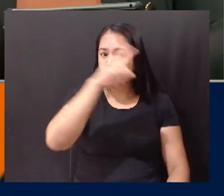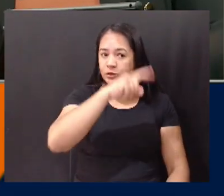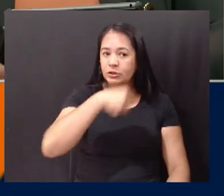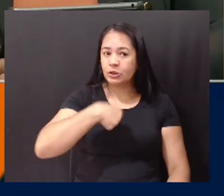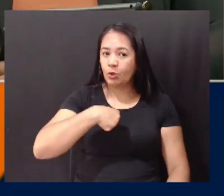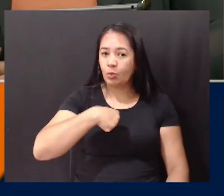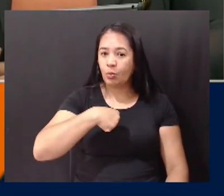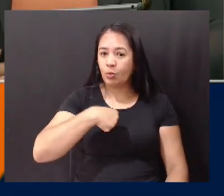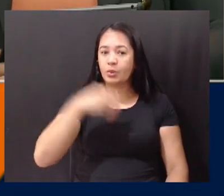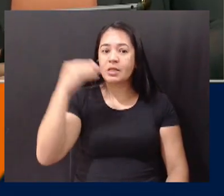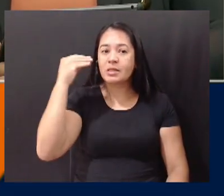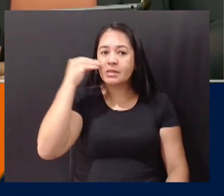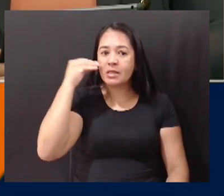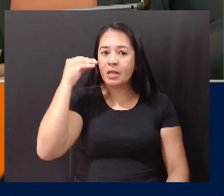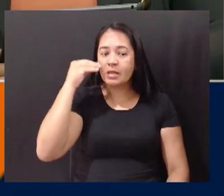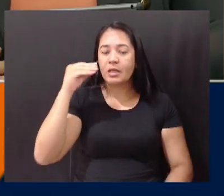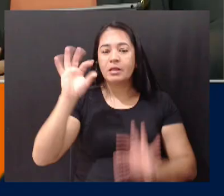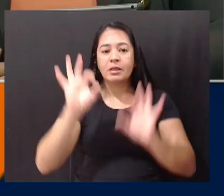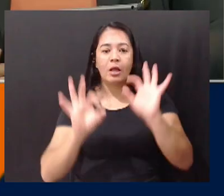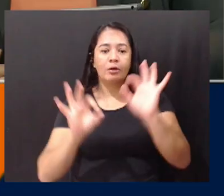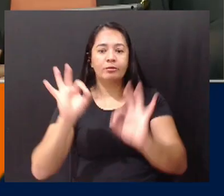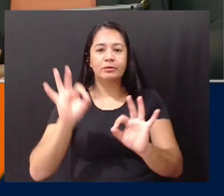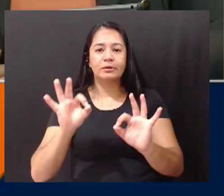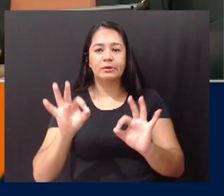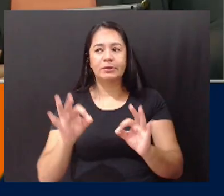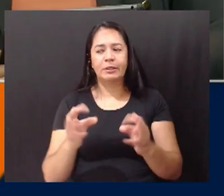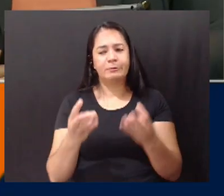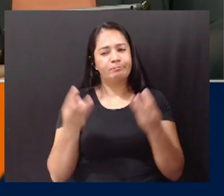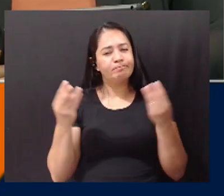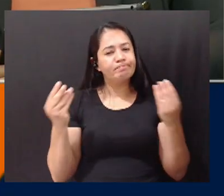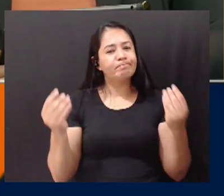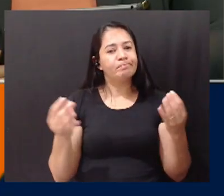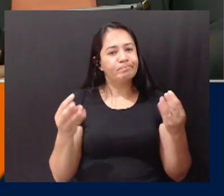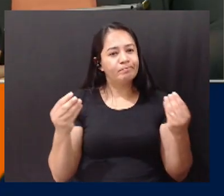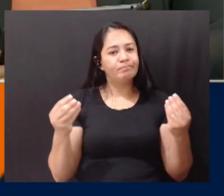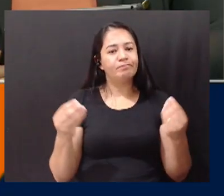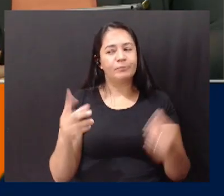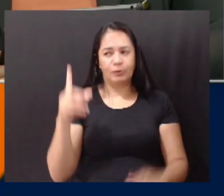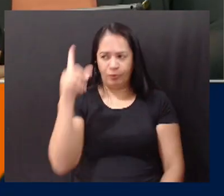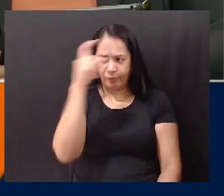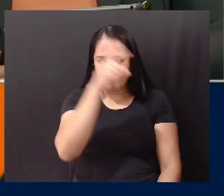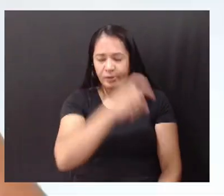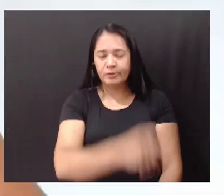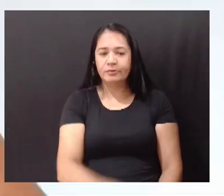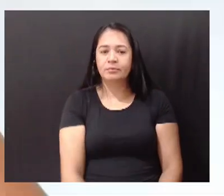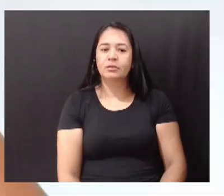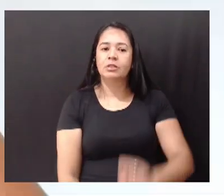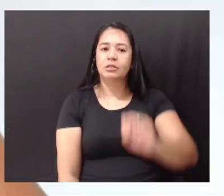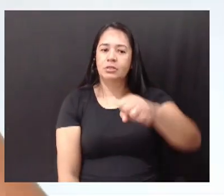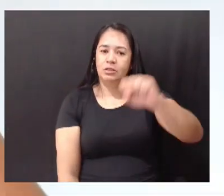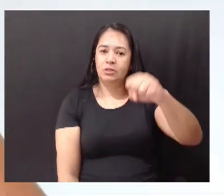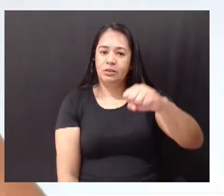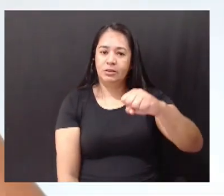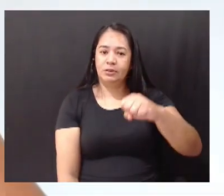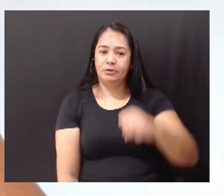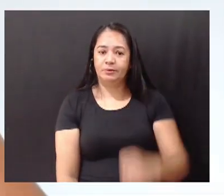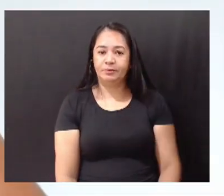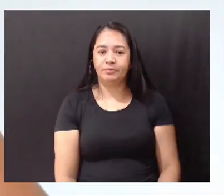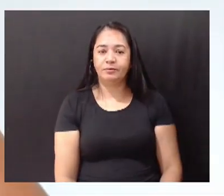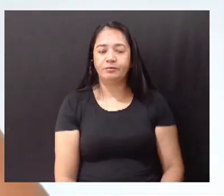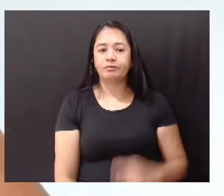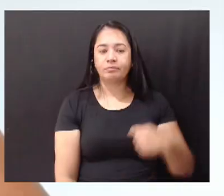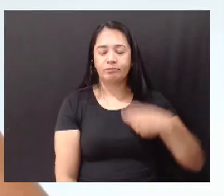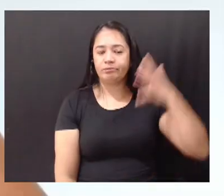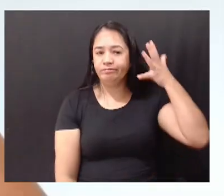tentando ajustar. É meio delicado esse momento, não é, Valéria? É assim, eu dou muitas palestras nas